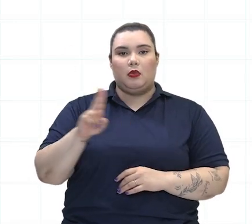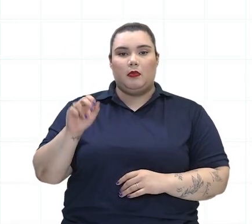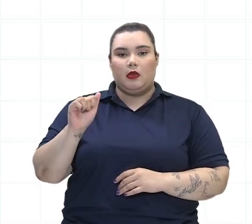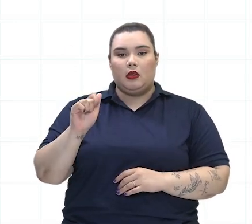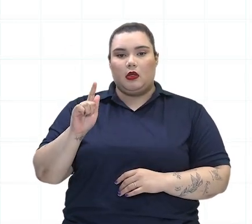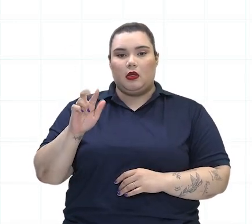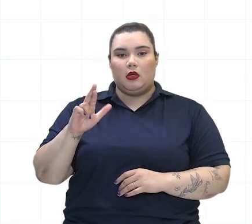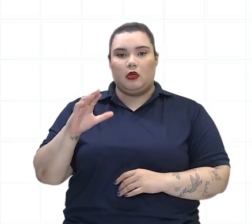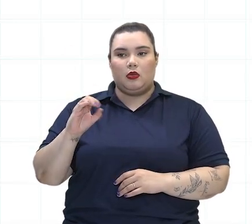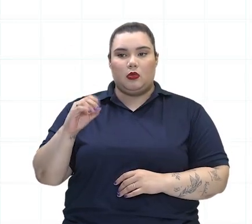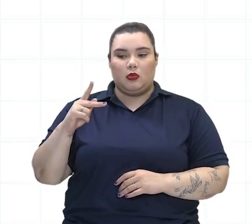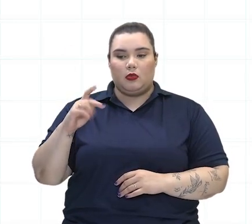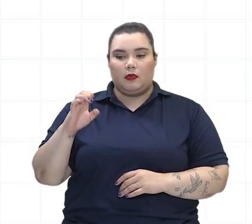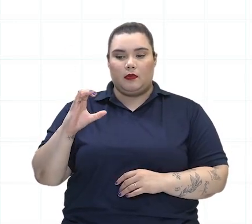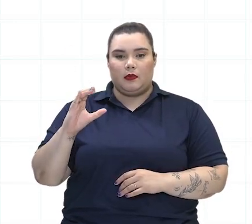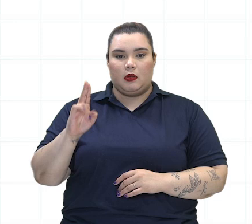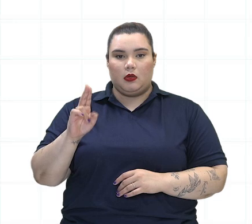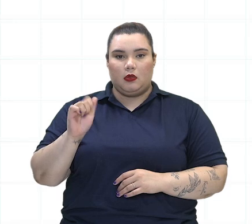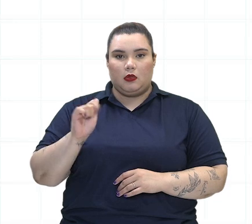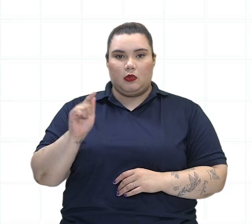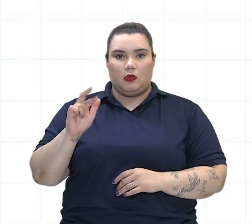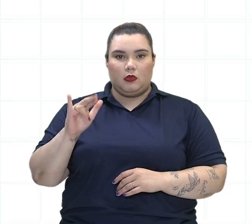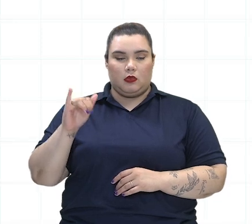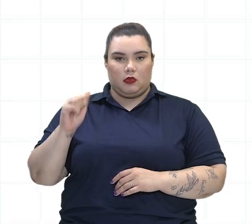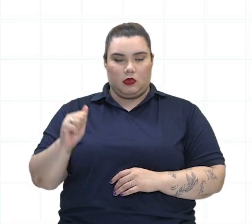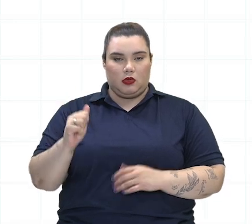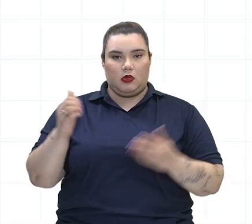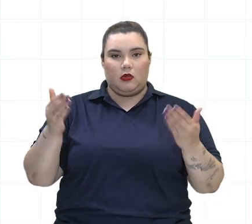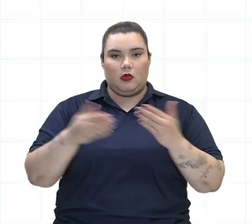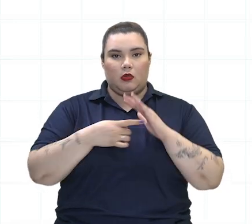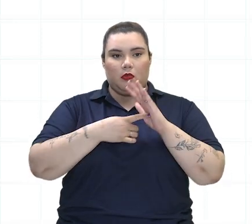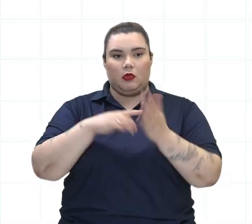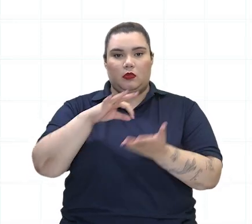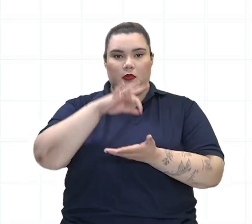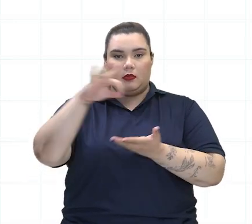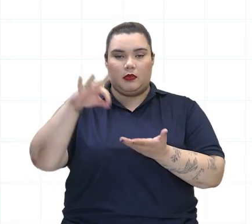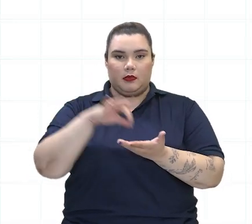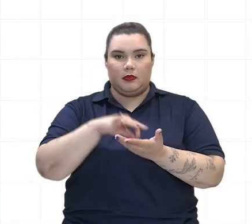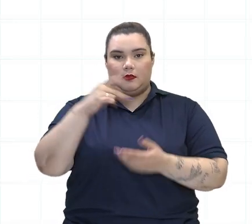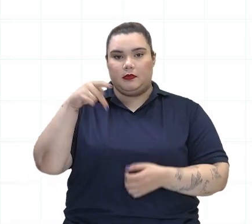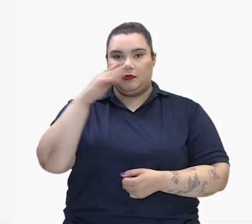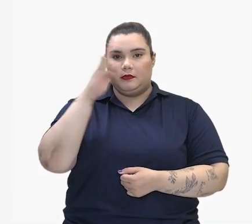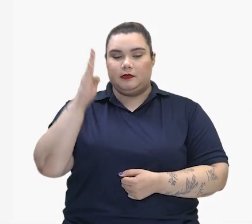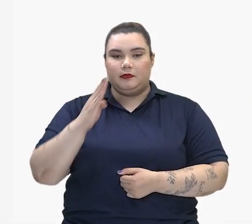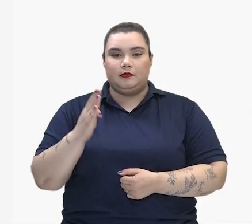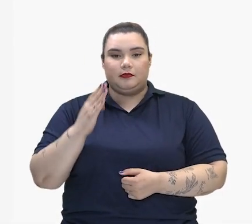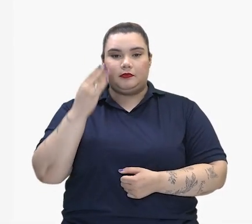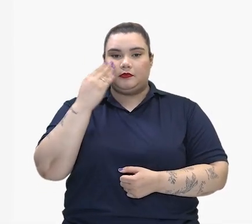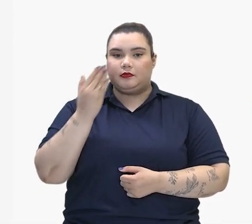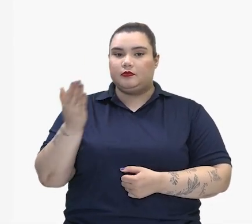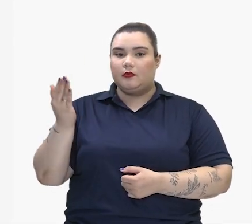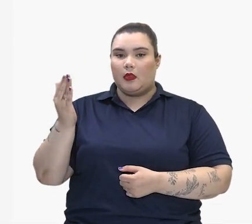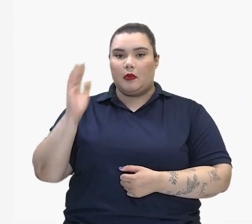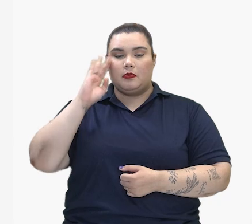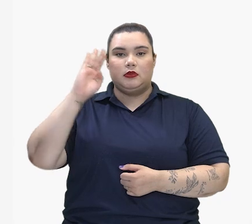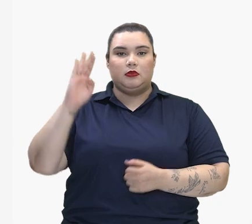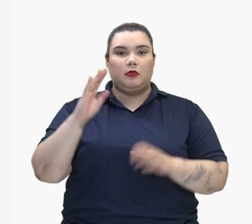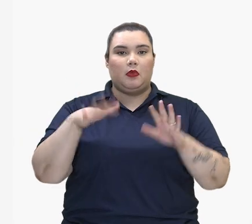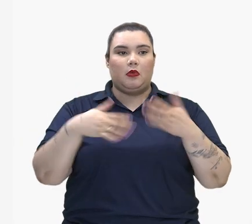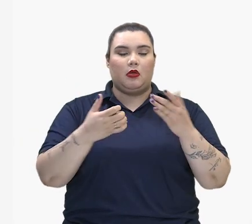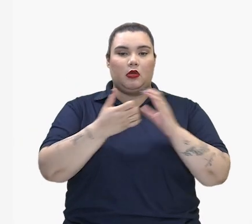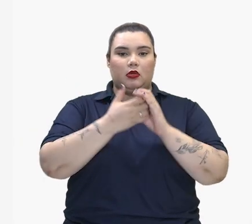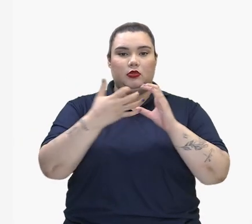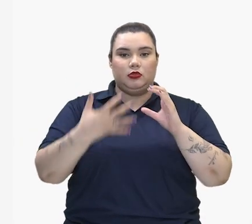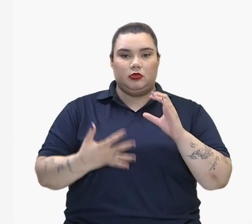do Brasil com destaque para a Amazônia para verificar as principais causas do desmatamento. Então, olha só que vocês